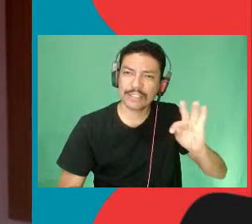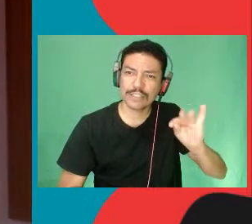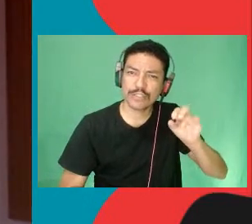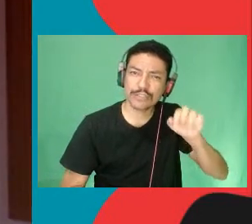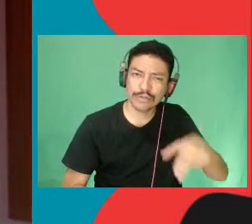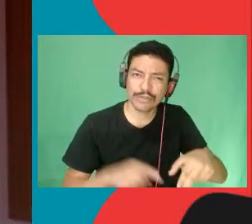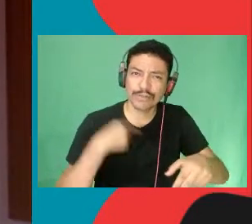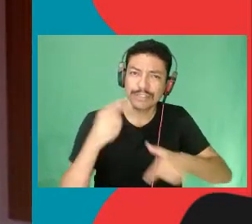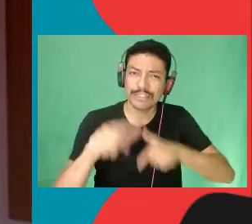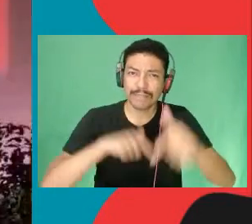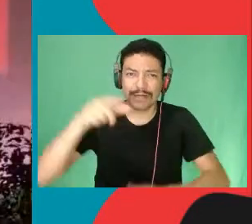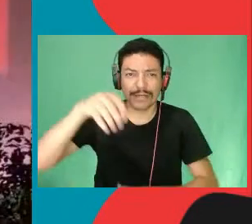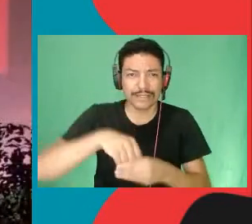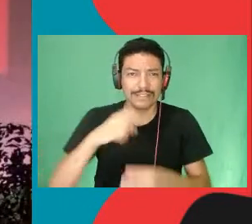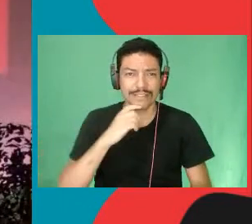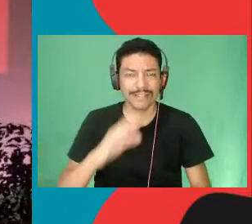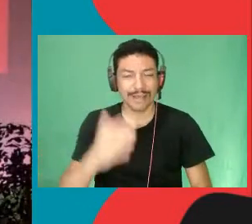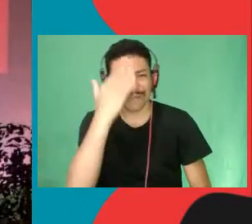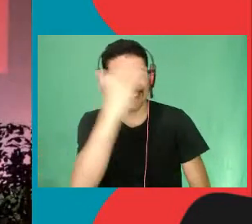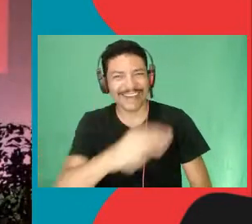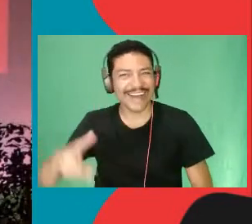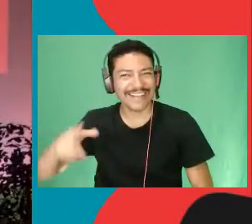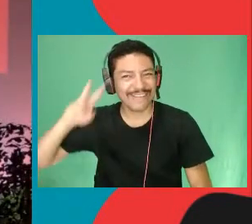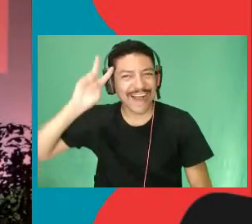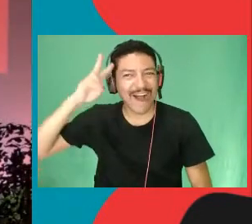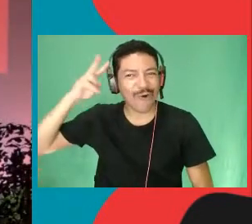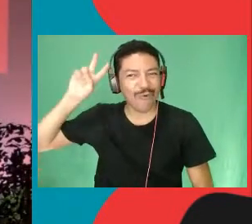aí? Obrigada, Val!